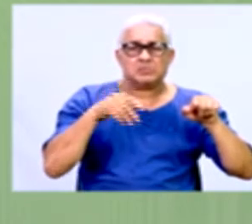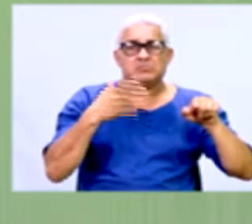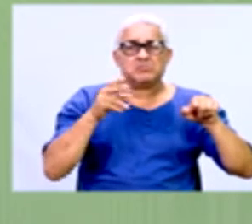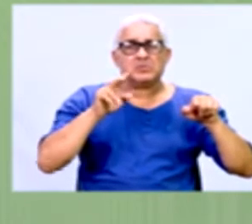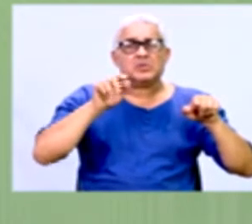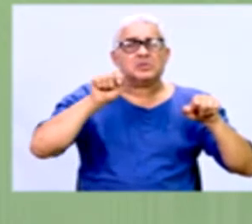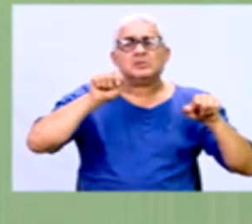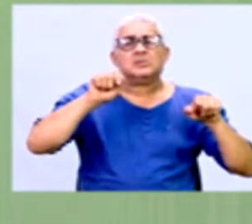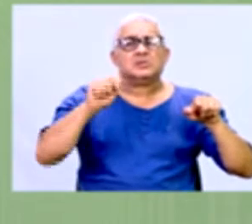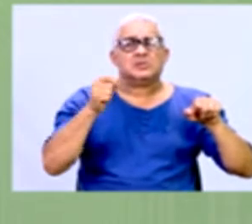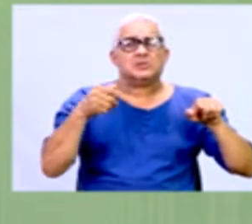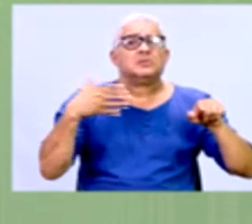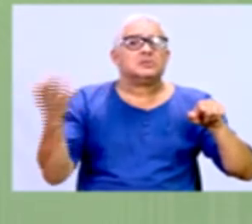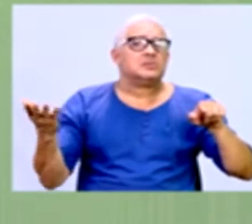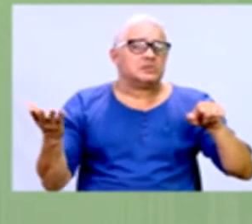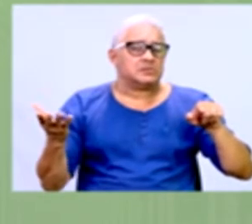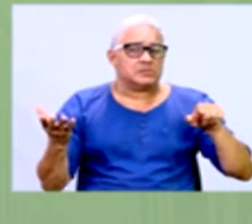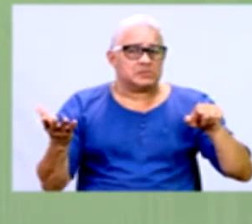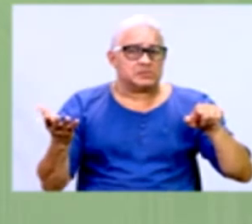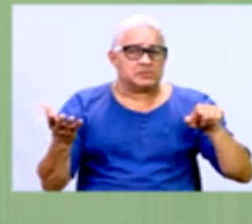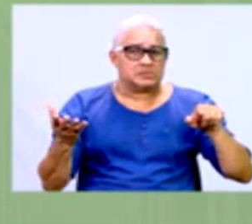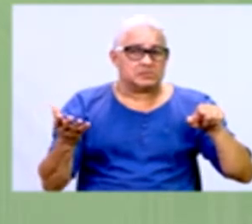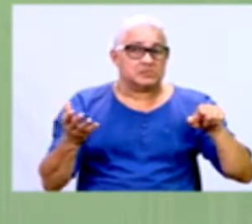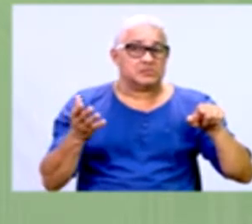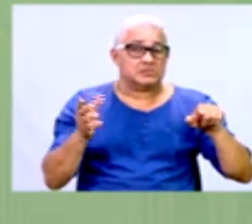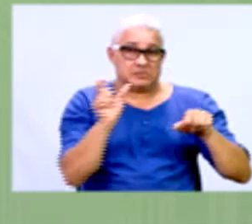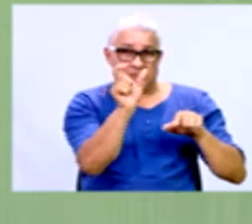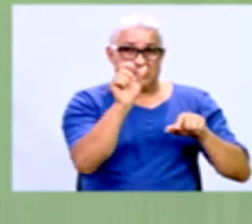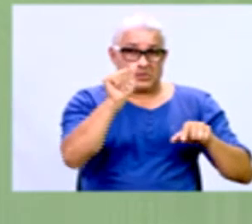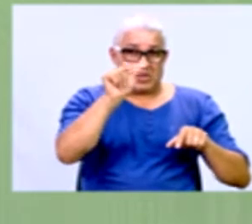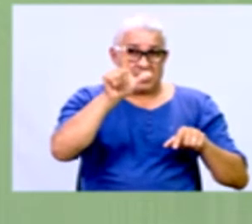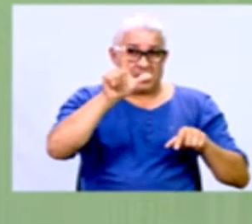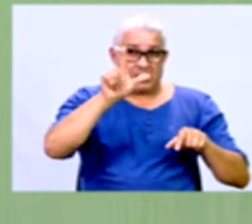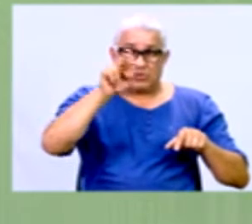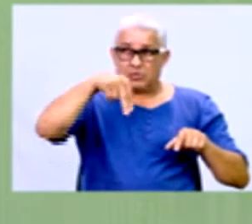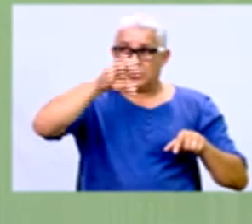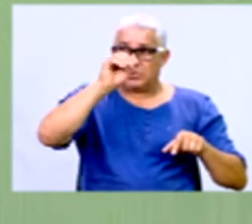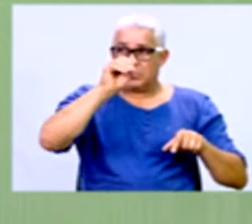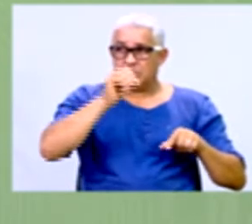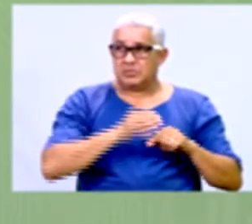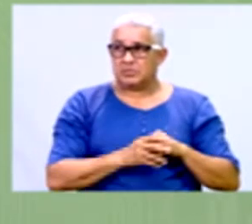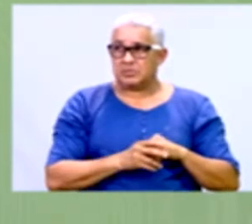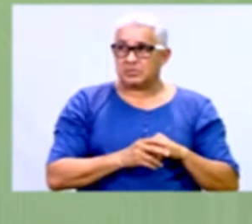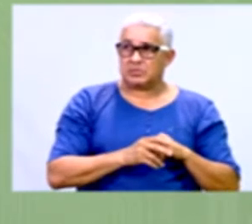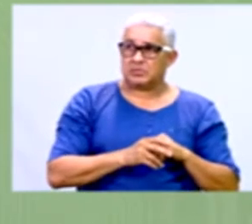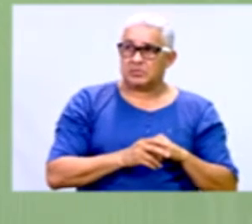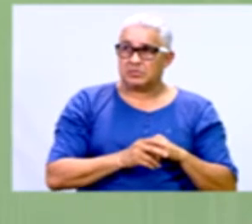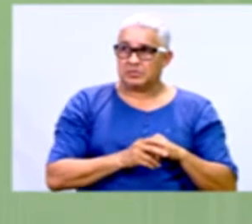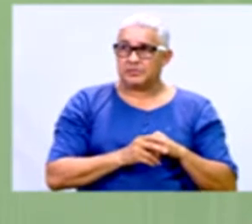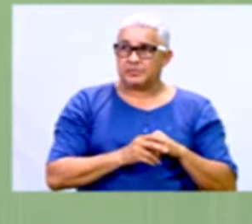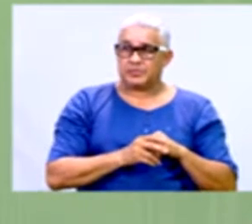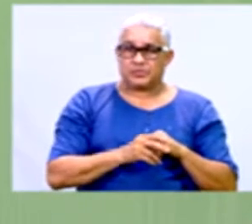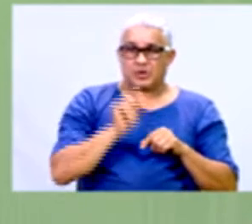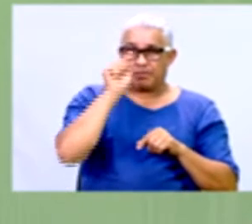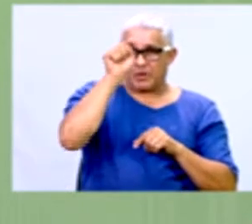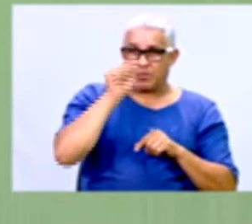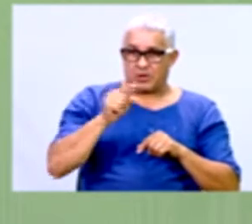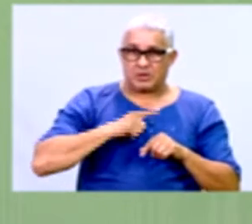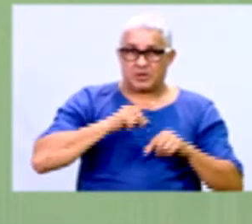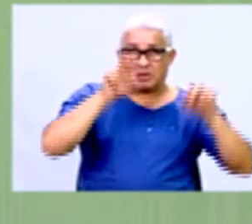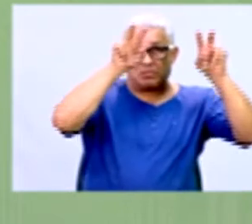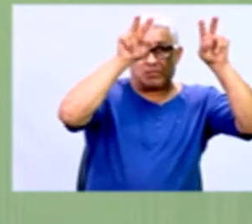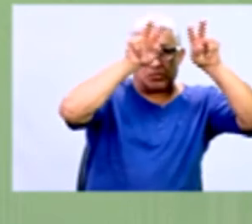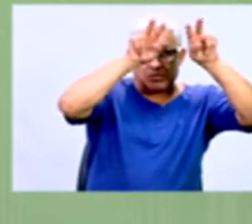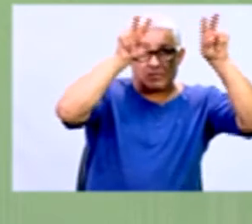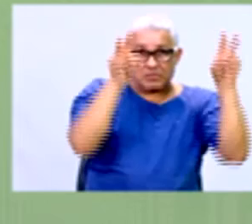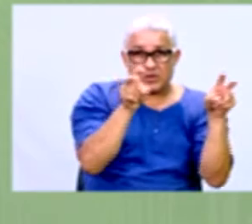dessa lista. Qual é a chave dessa lista? Alunos, certo? Aí nós, depois dos dois pontos aqui, né, que nós temos, nós